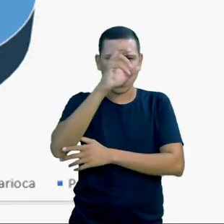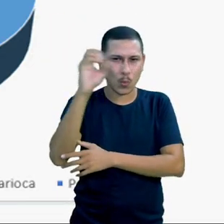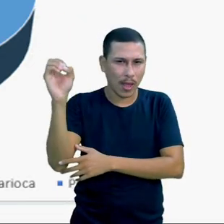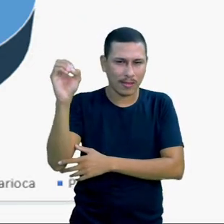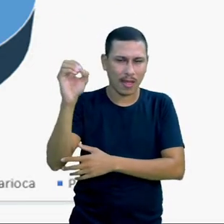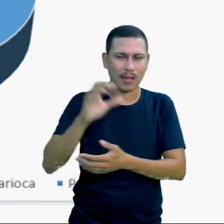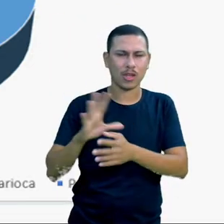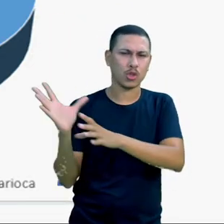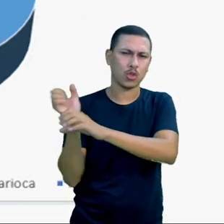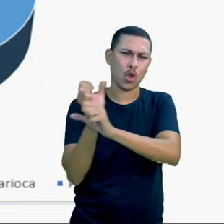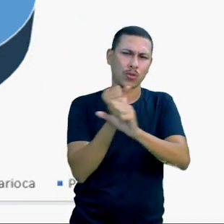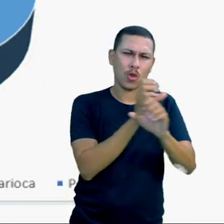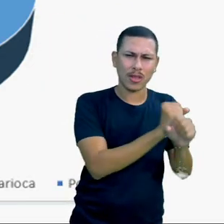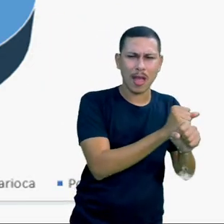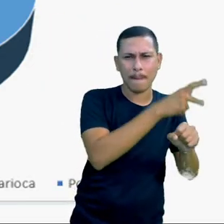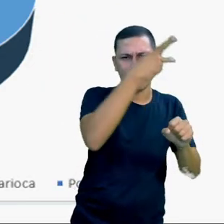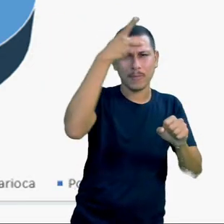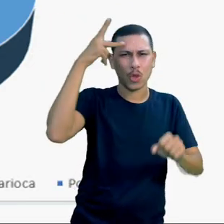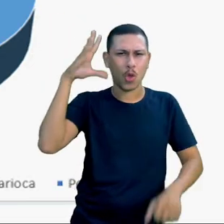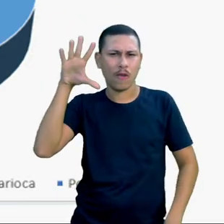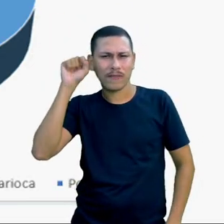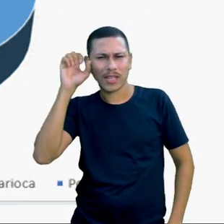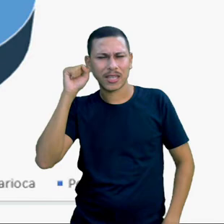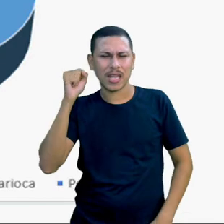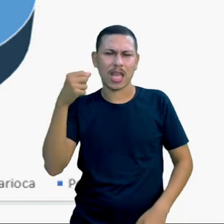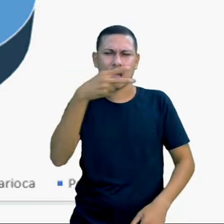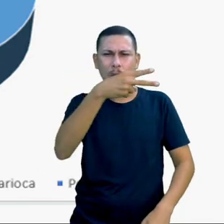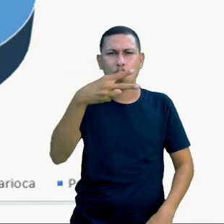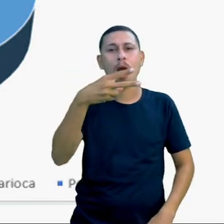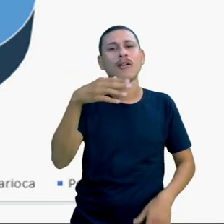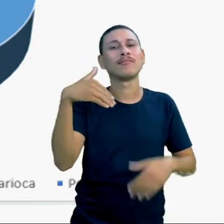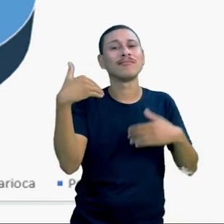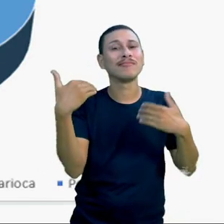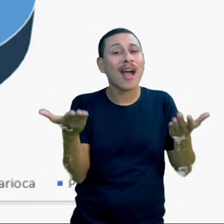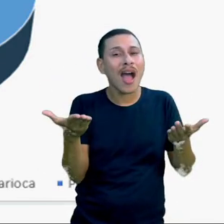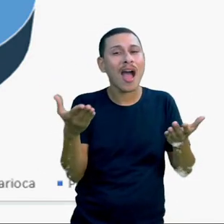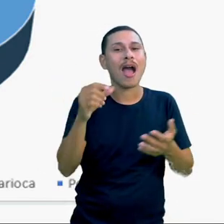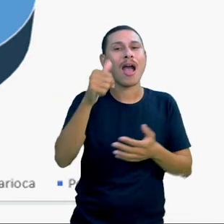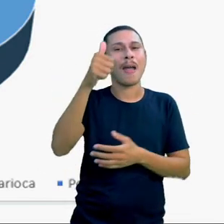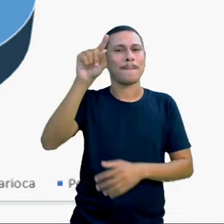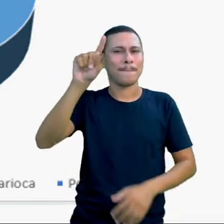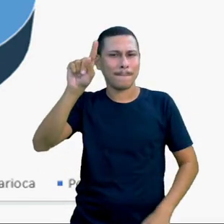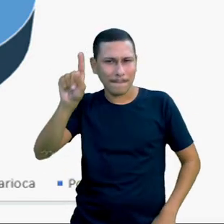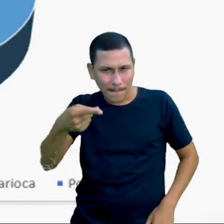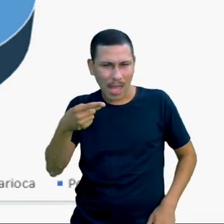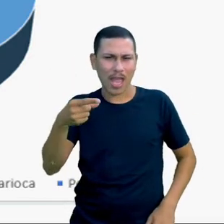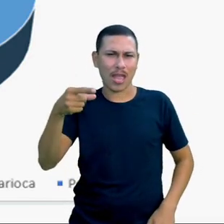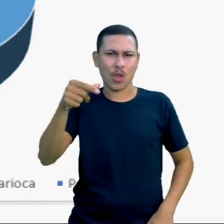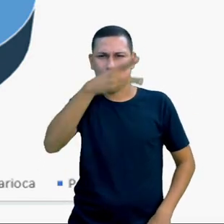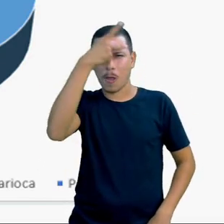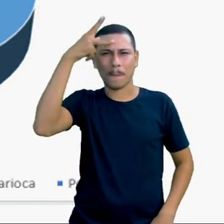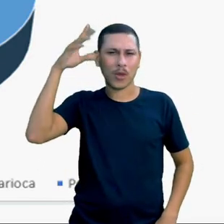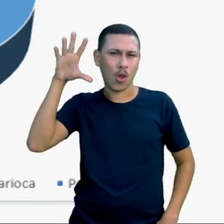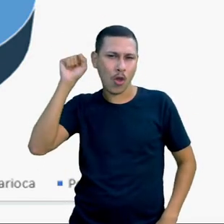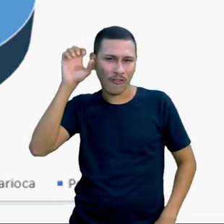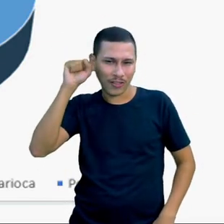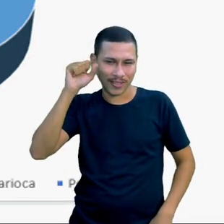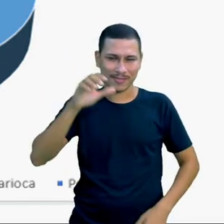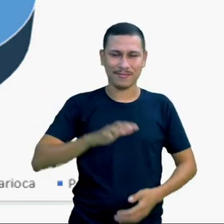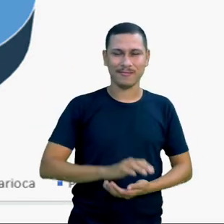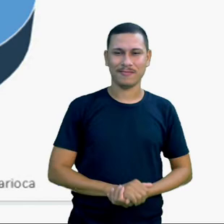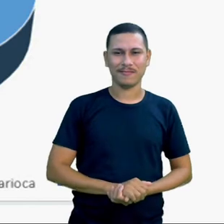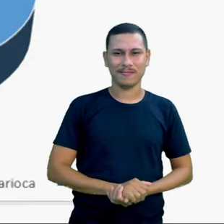150. O total de ouvintes foram igual a 1.000 ouvintes desta